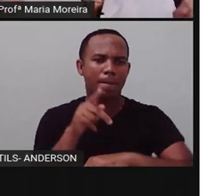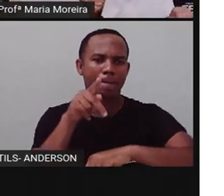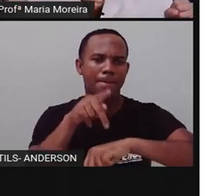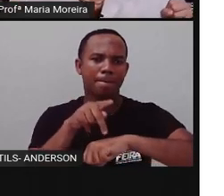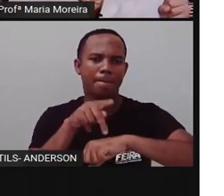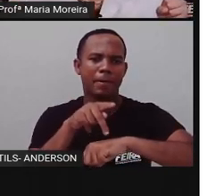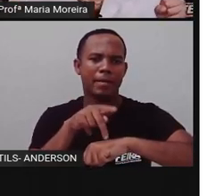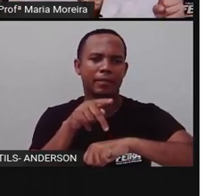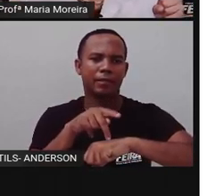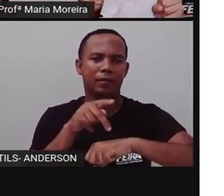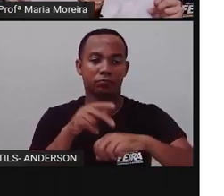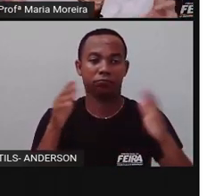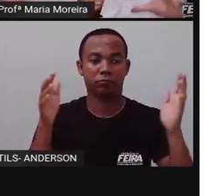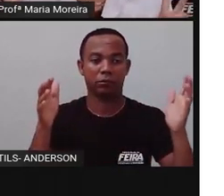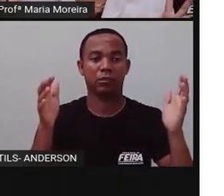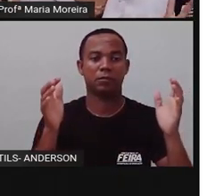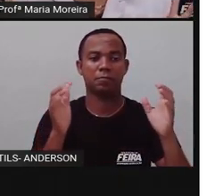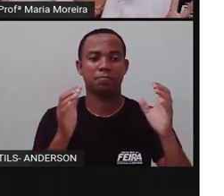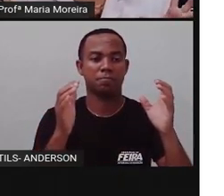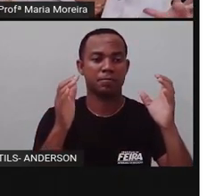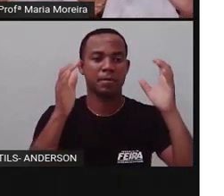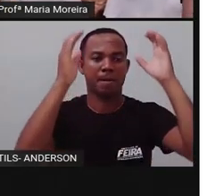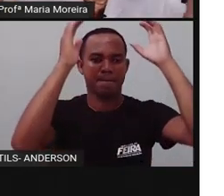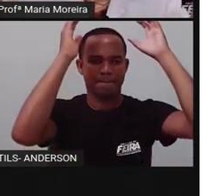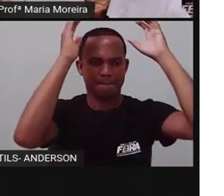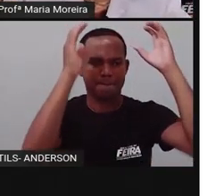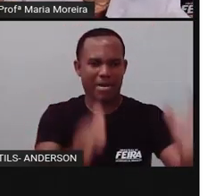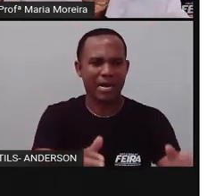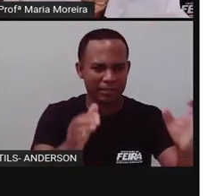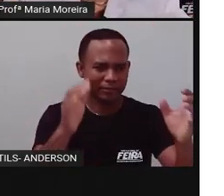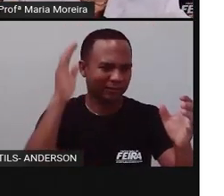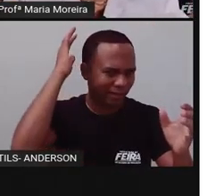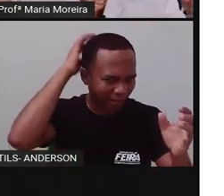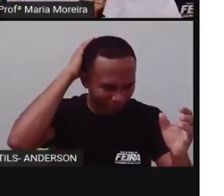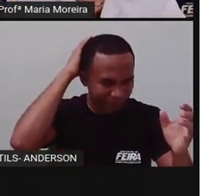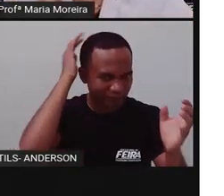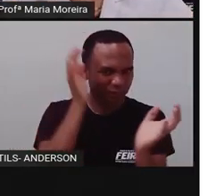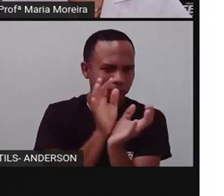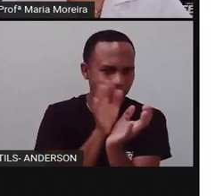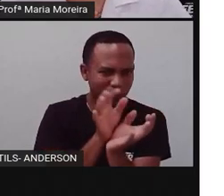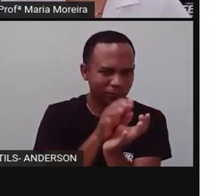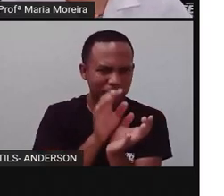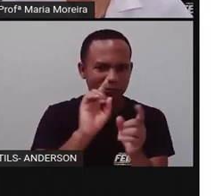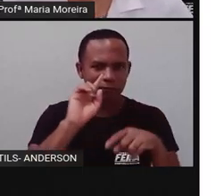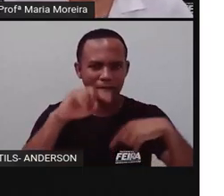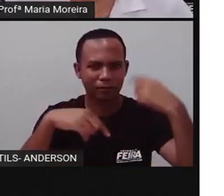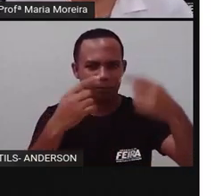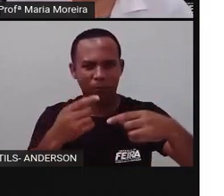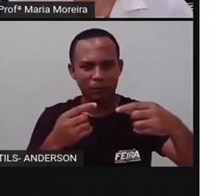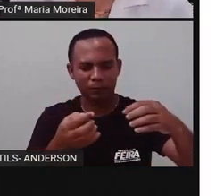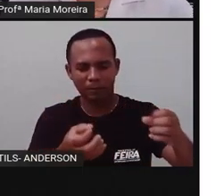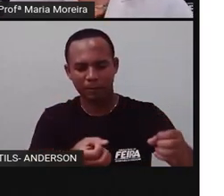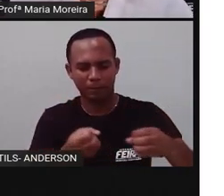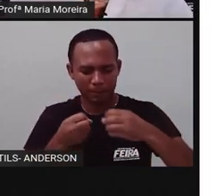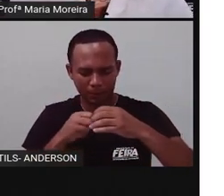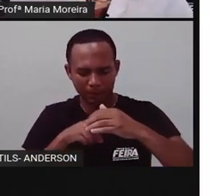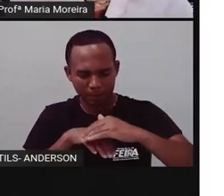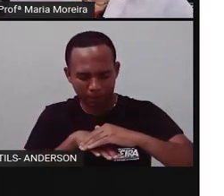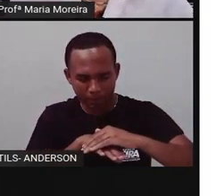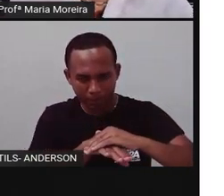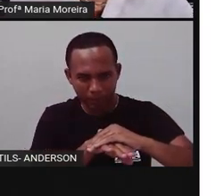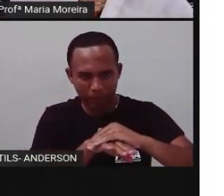e desmaiou o crocodilo. Ele, pá, jogou essa pedra na cabeça do crocodilo. Depois, escondeu o bicho em um